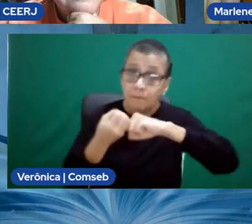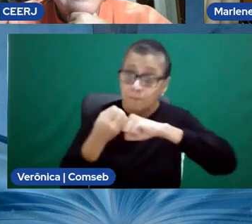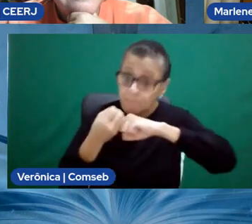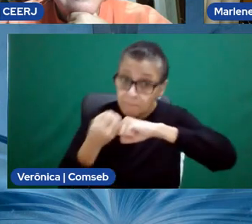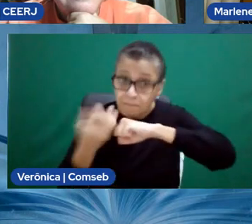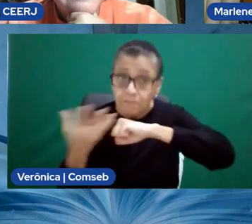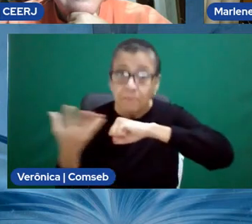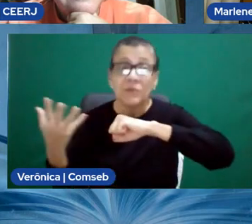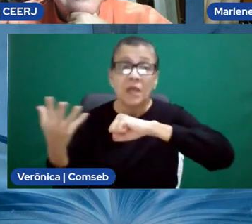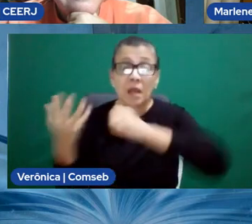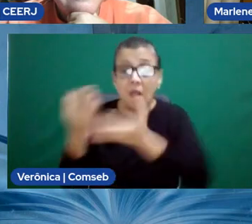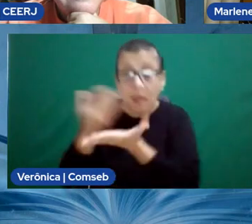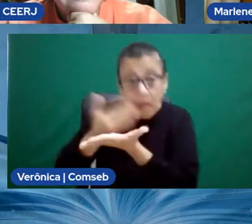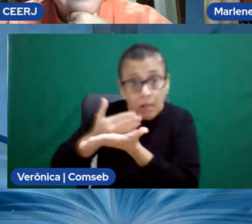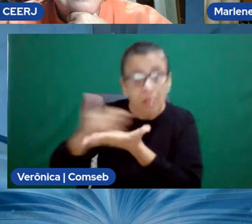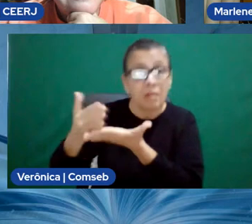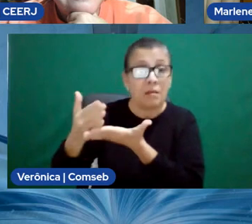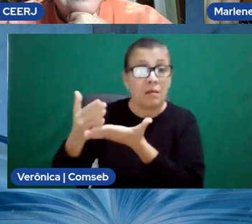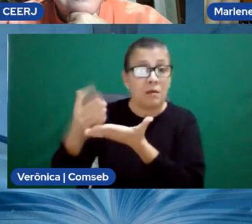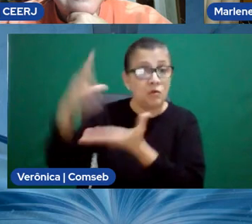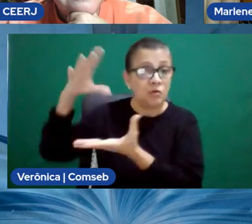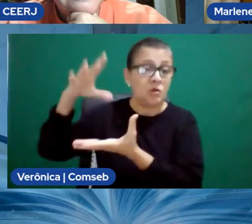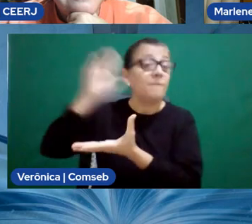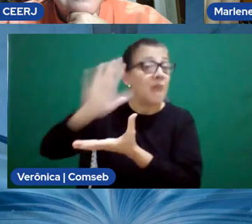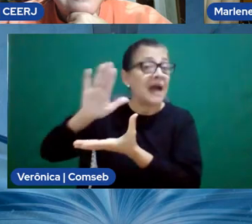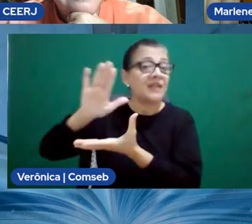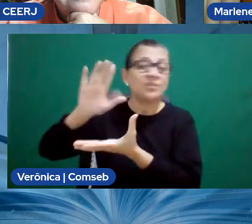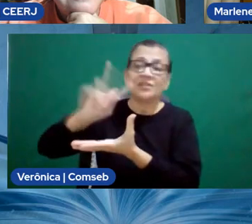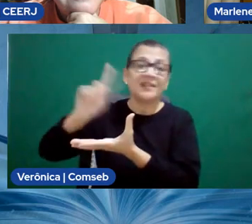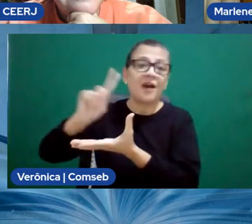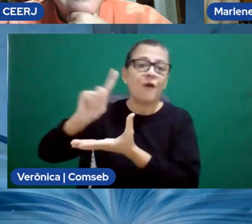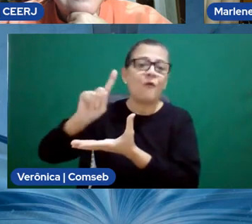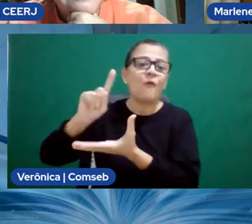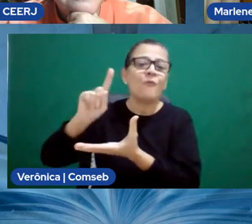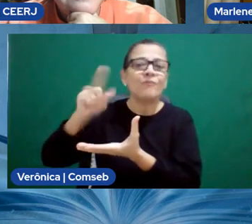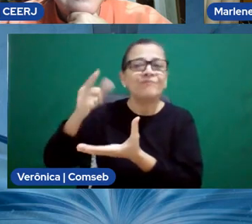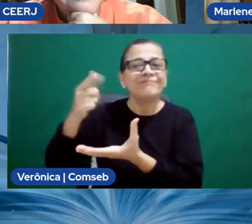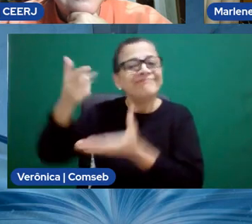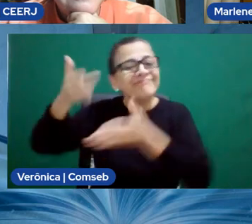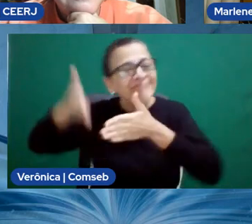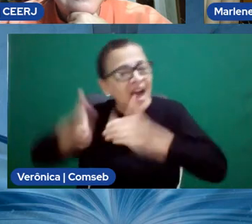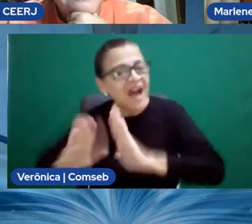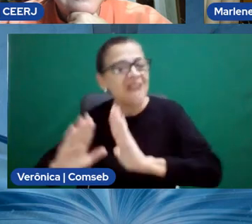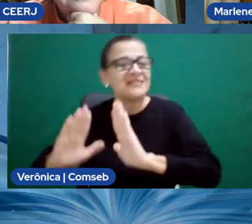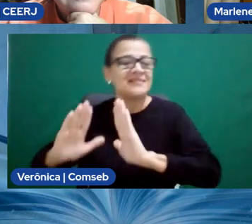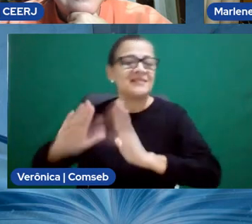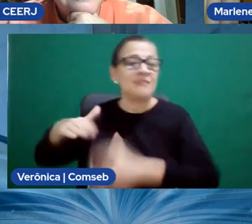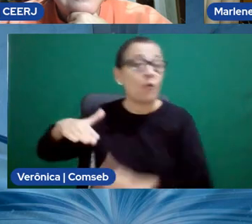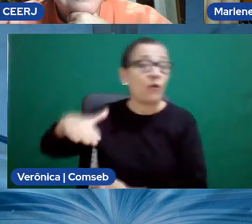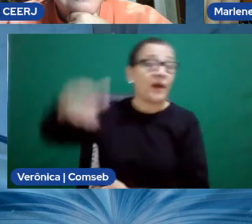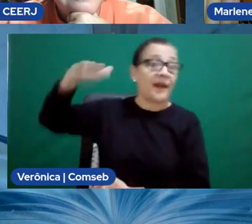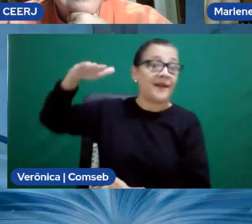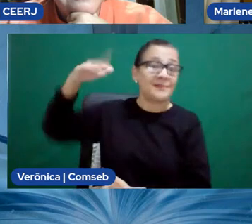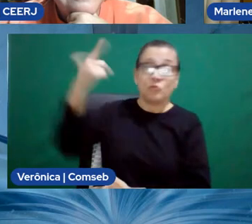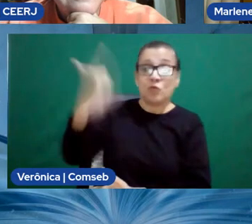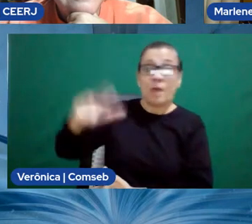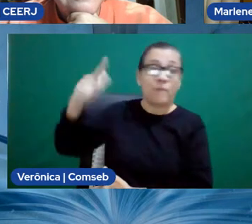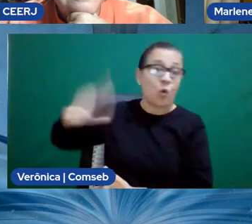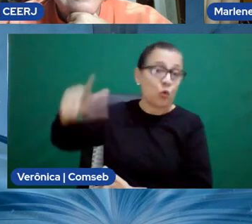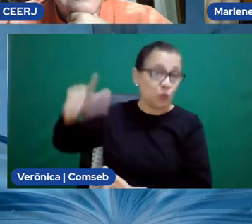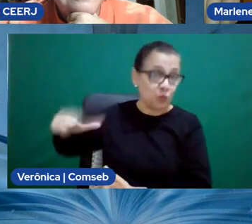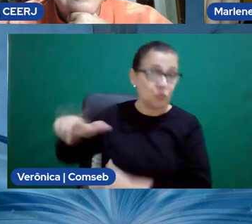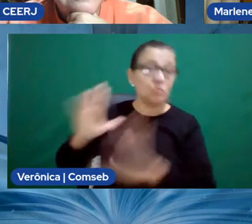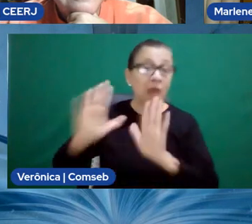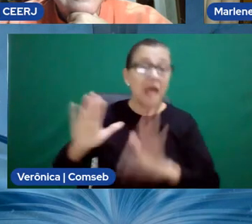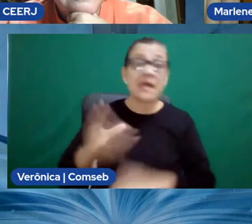não crescem, não se alimentam, nem se reproduzem, diferentemente dos seres que nós chamamos de vidas. E seres vivos,